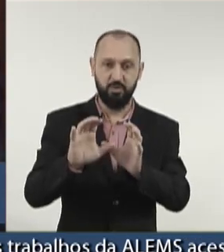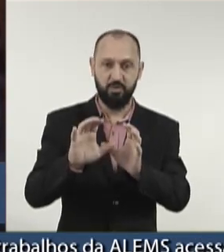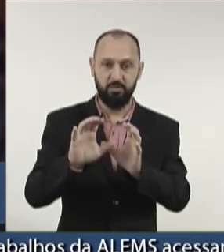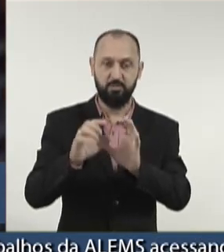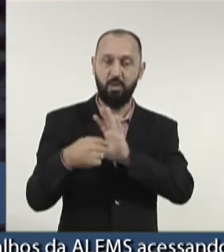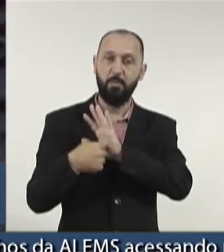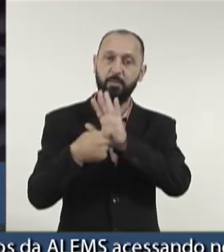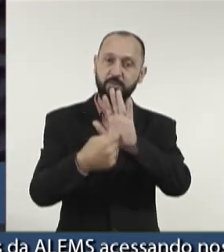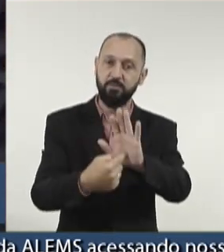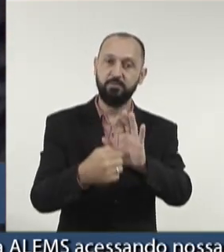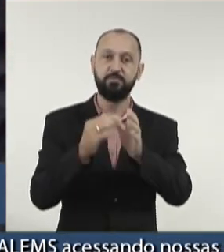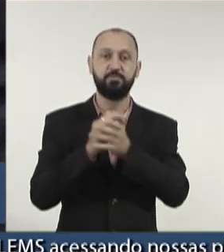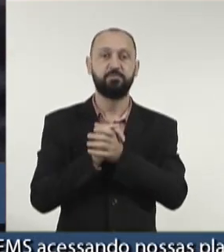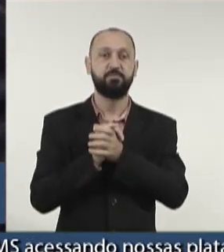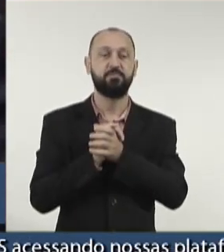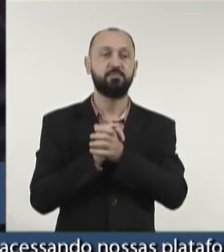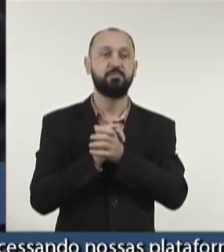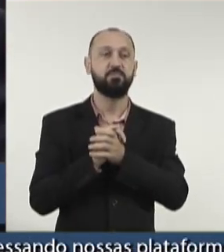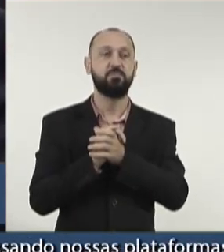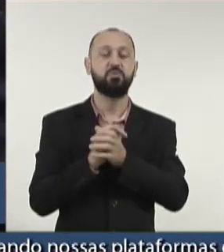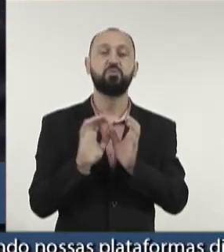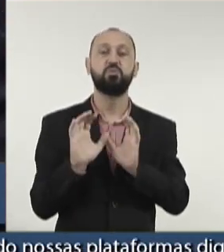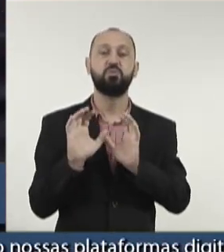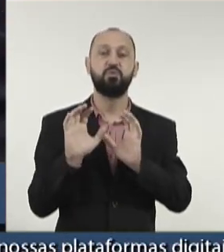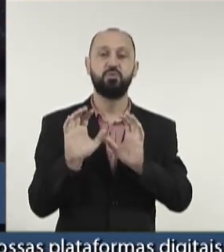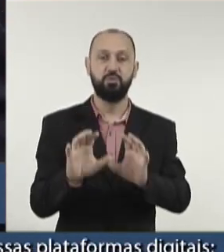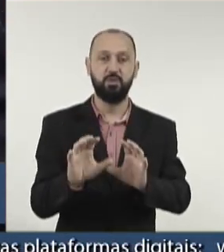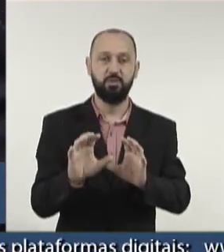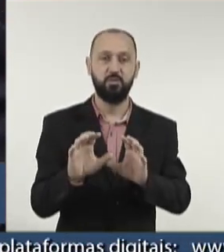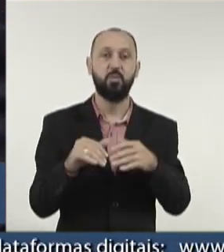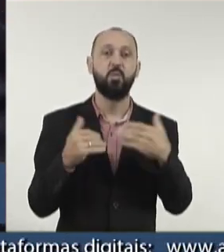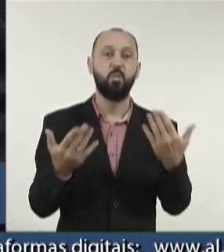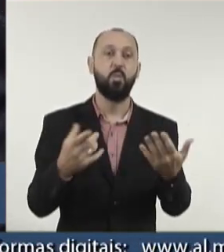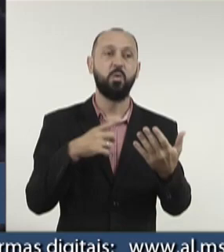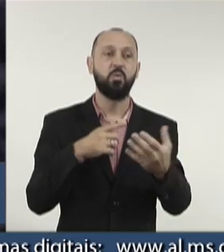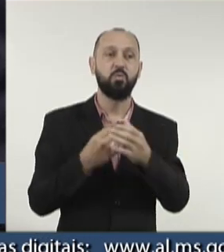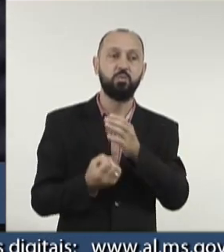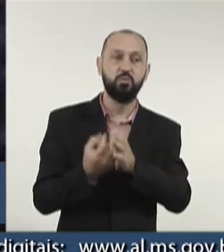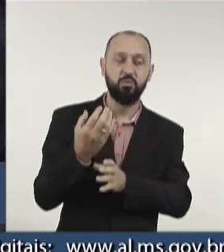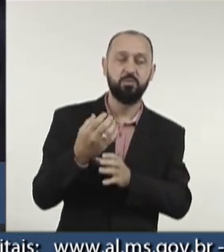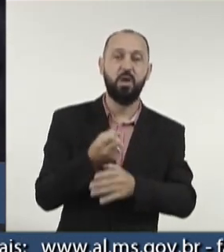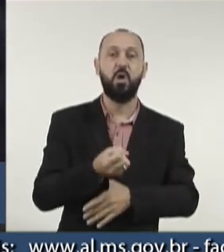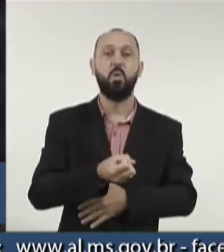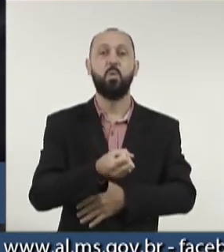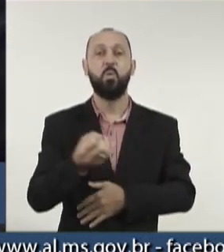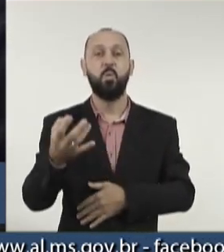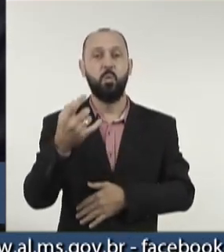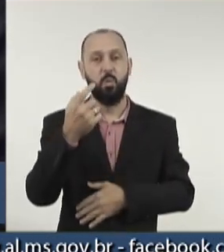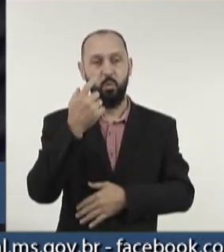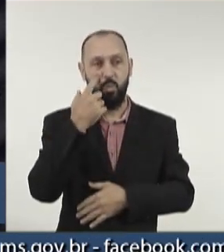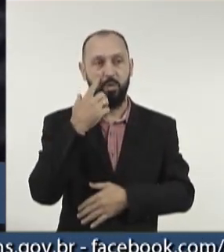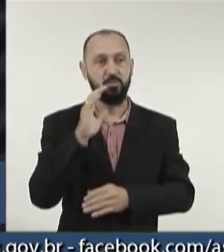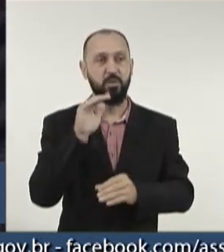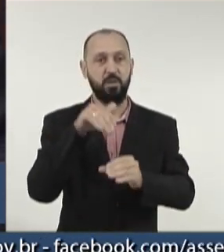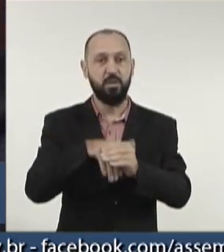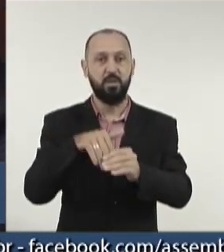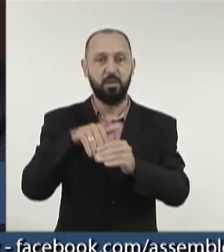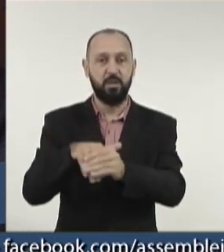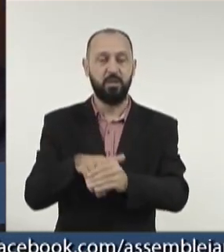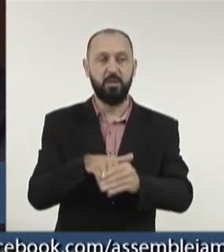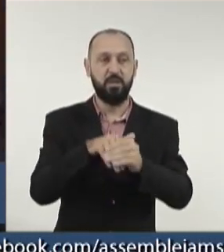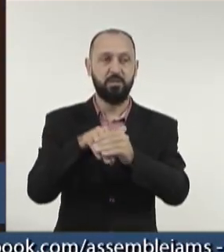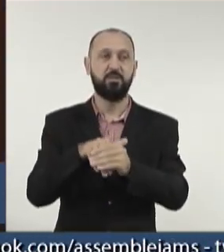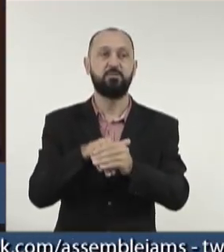sendo conduzida, seja na forma pela qual estabelece a quantidade de reeleições